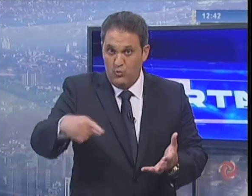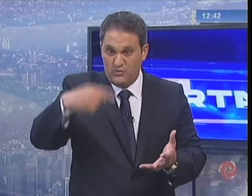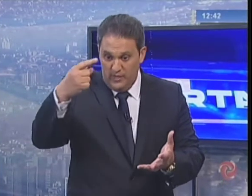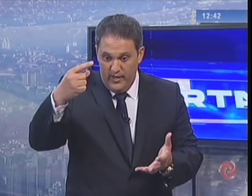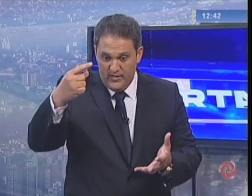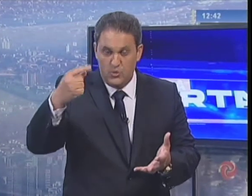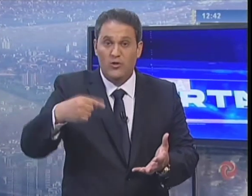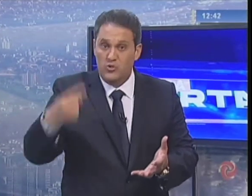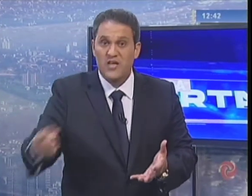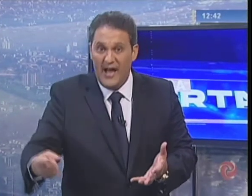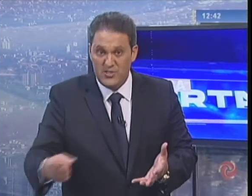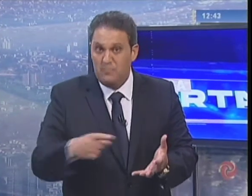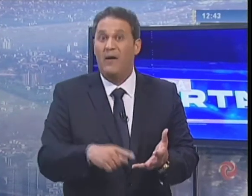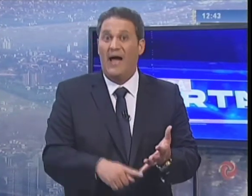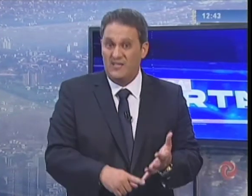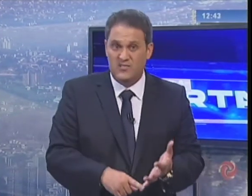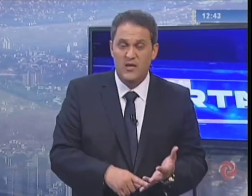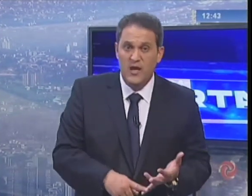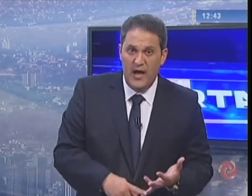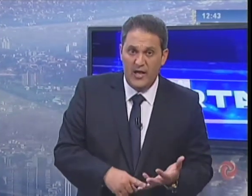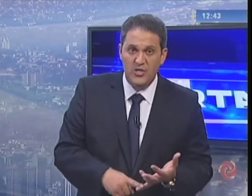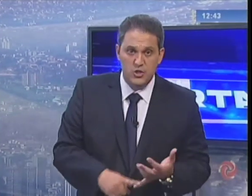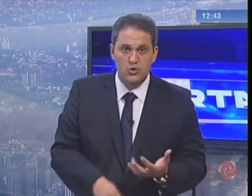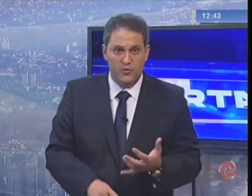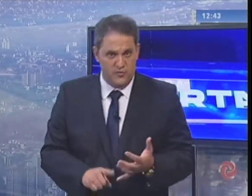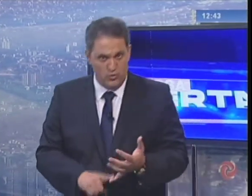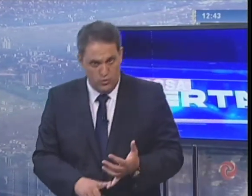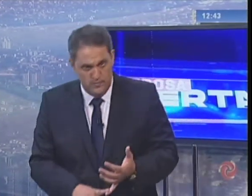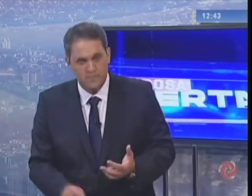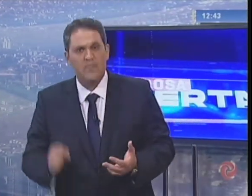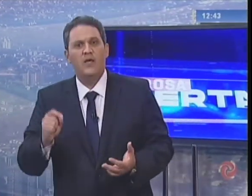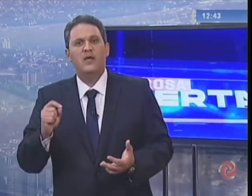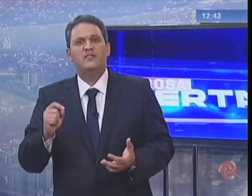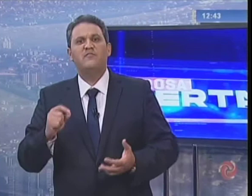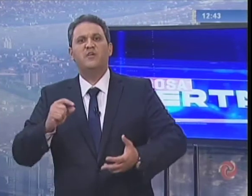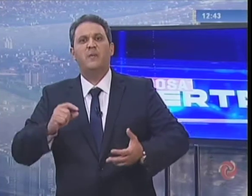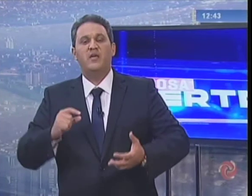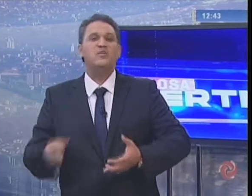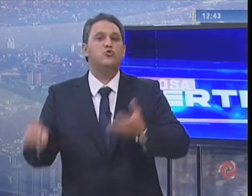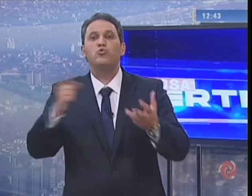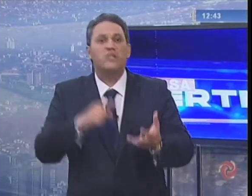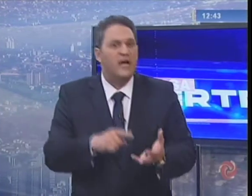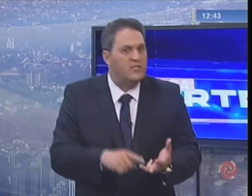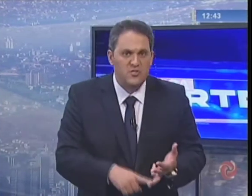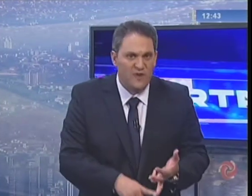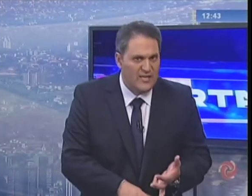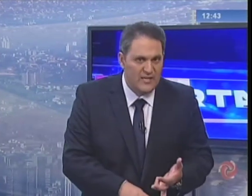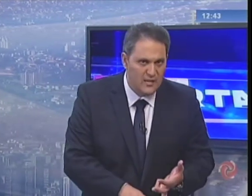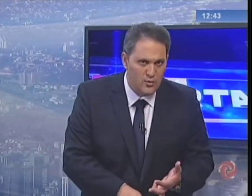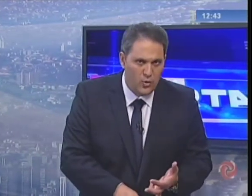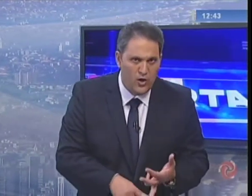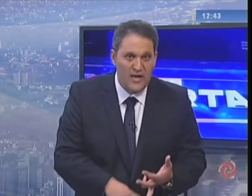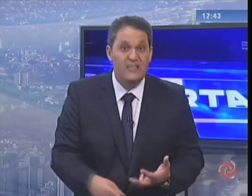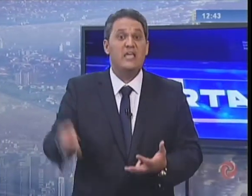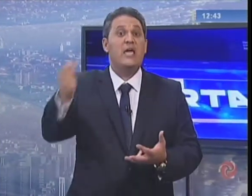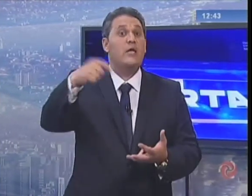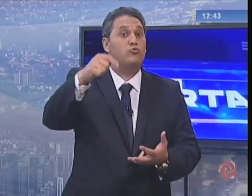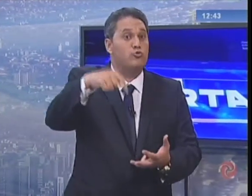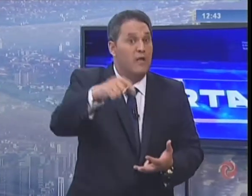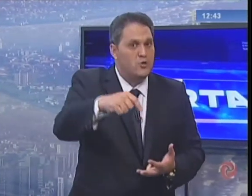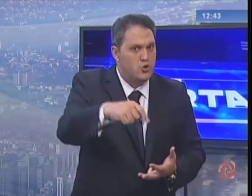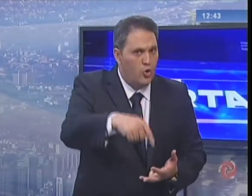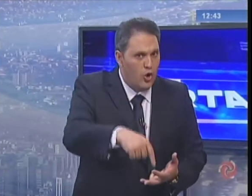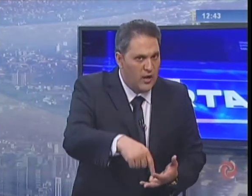casos, situações reais de pais agredindo o professor. Teve também estudantes faqueando a colega